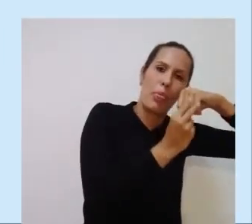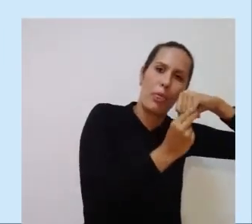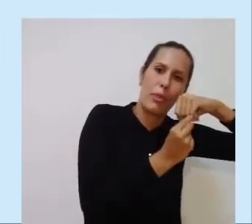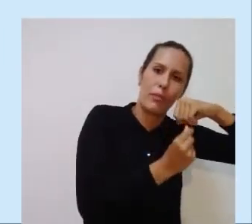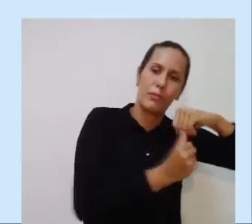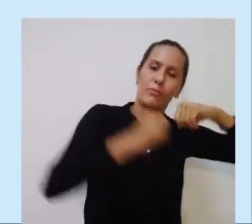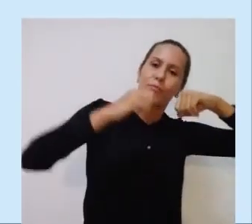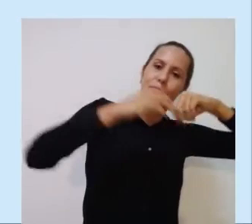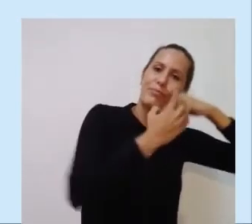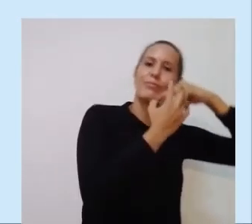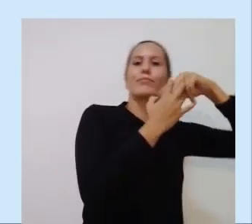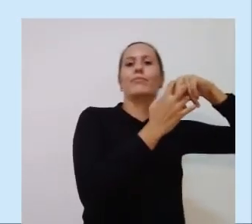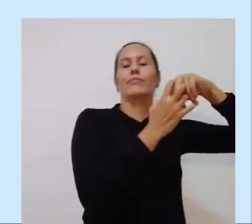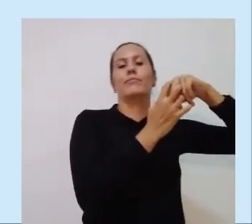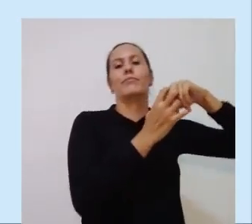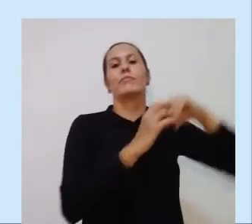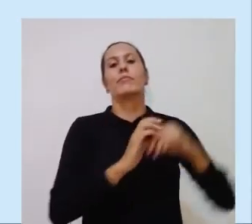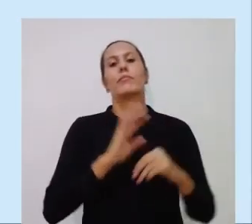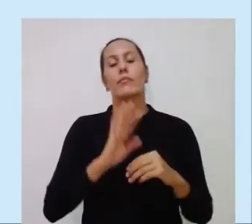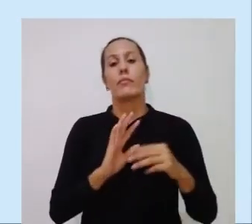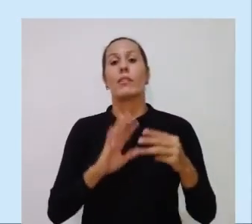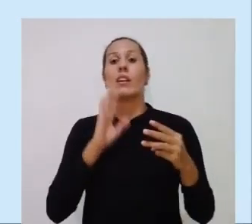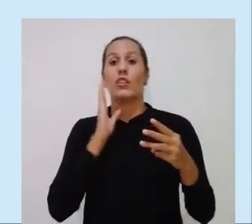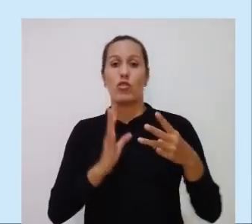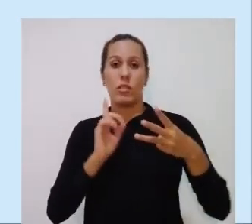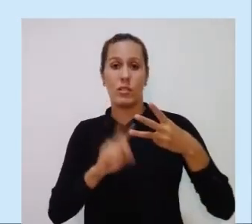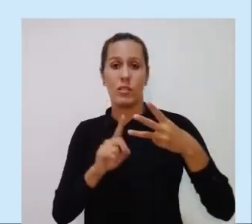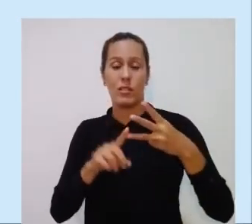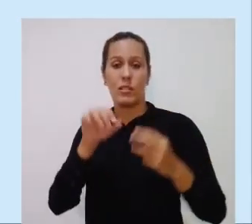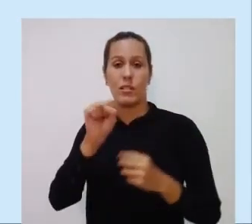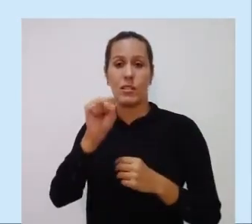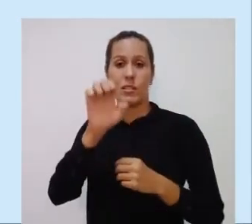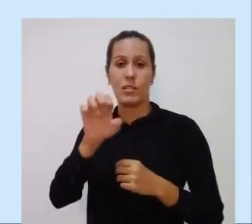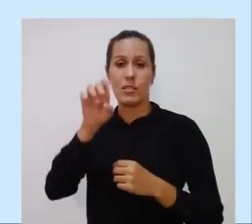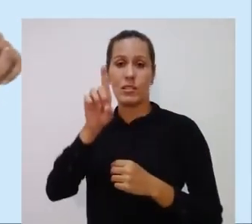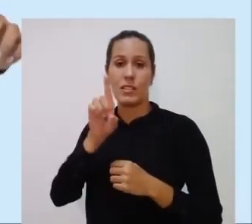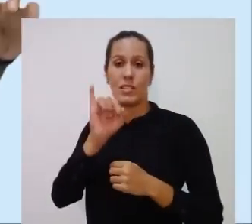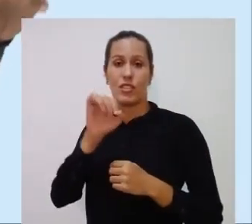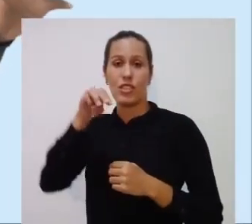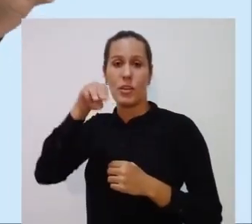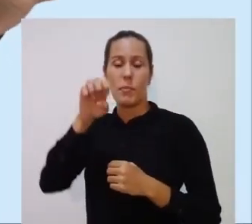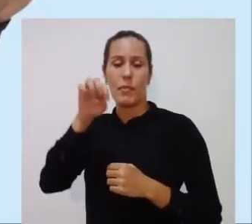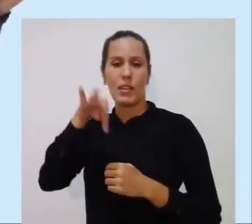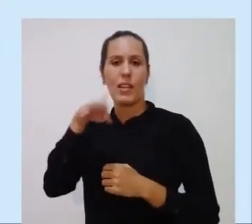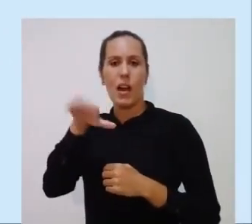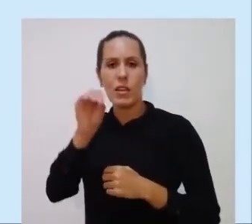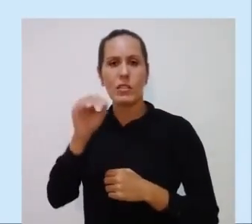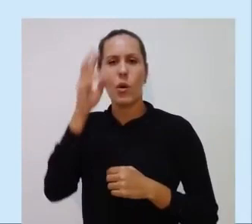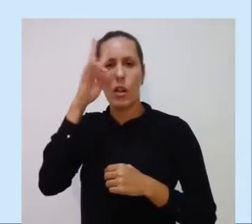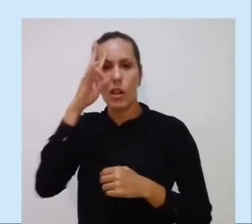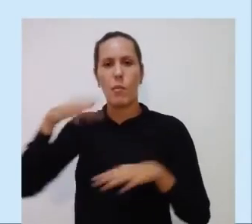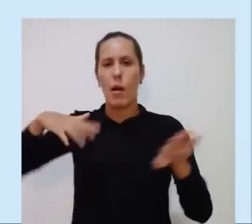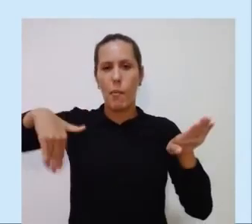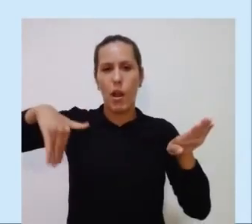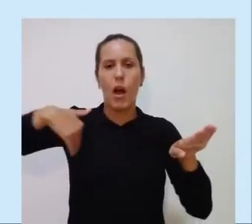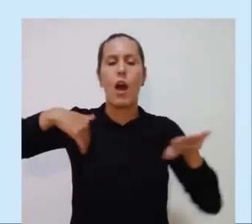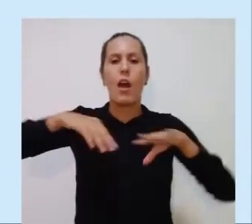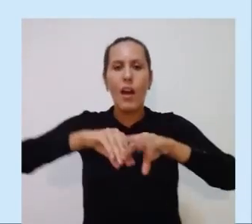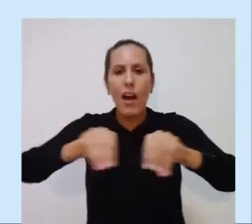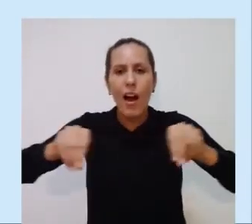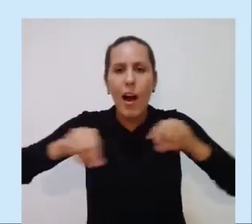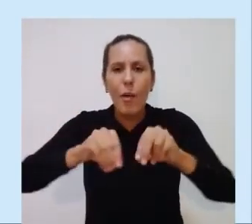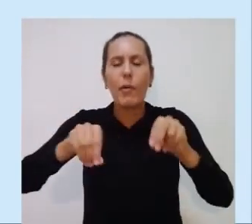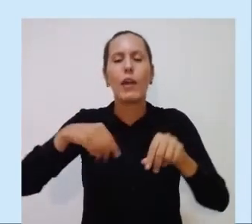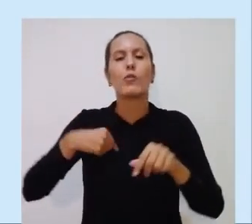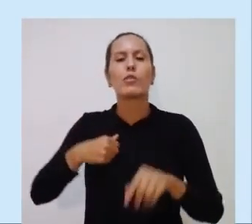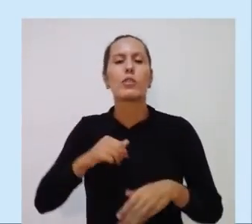de erosão. Já na sedimentação, eu acredito completamente que você já foi para uma praia, certo? Já conseguiu ver aquelas areinhas da